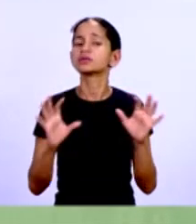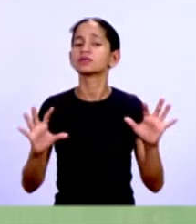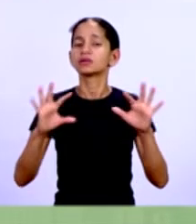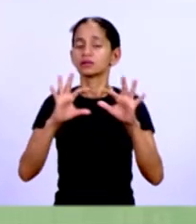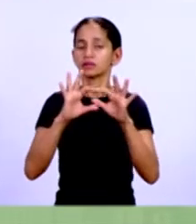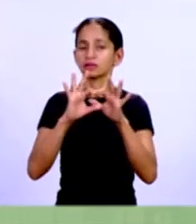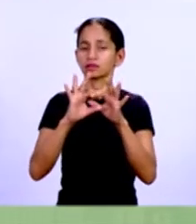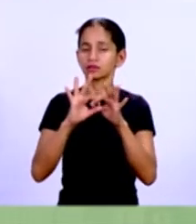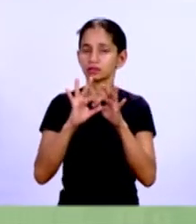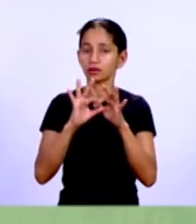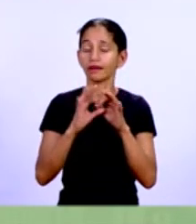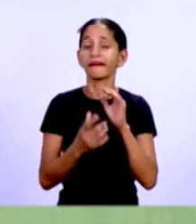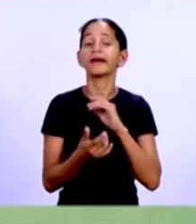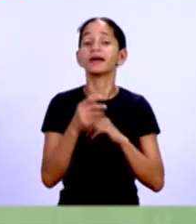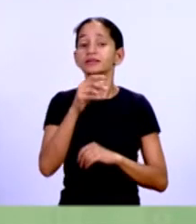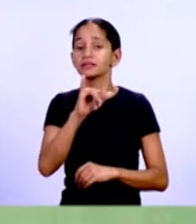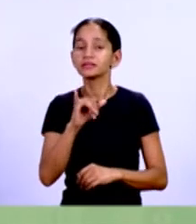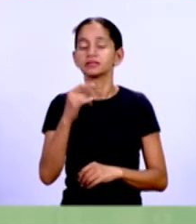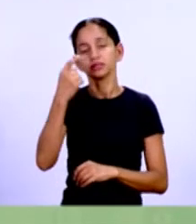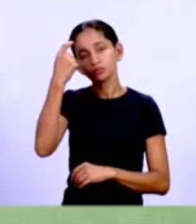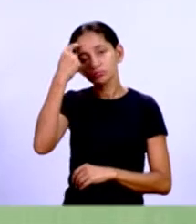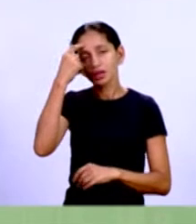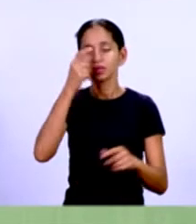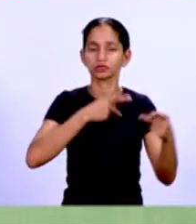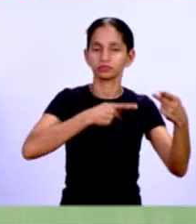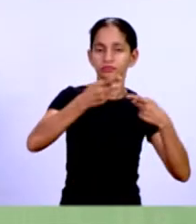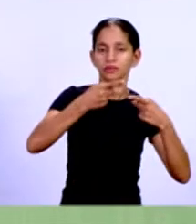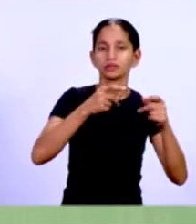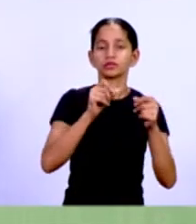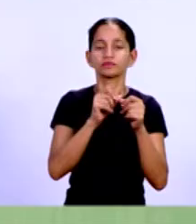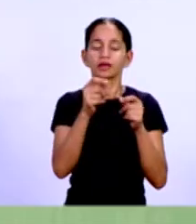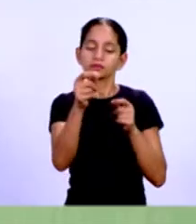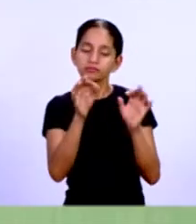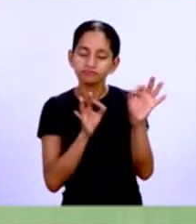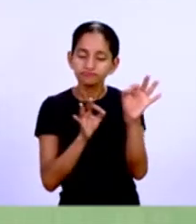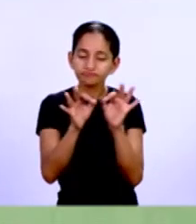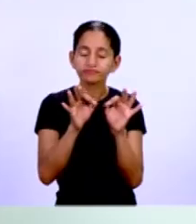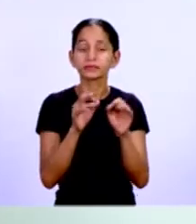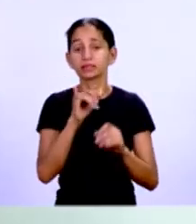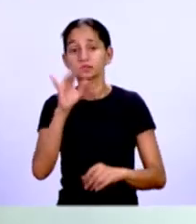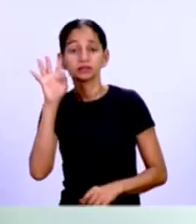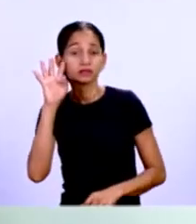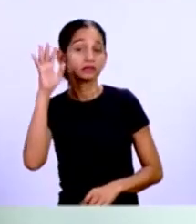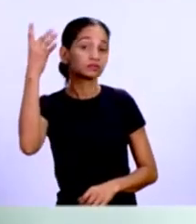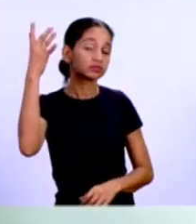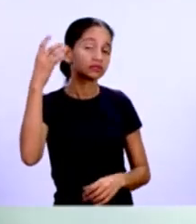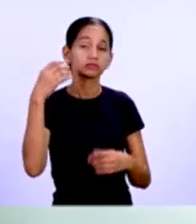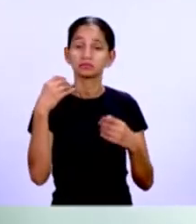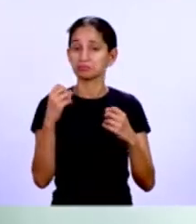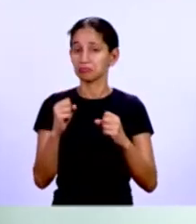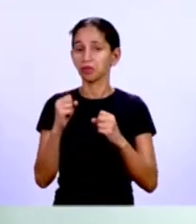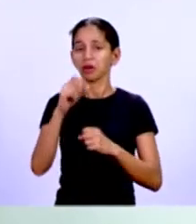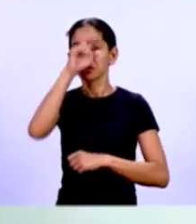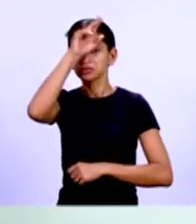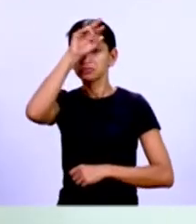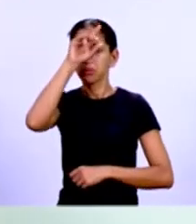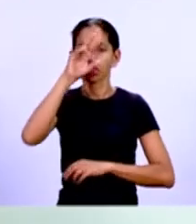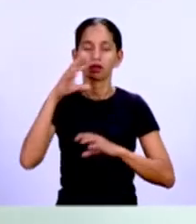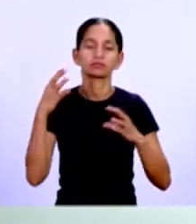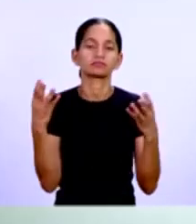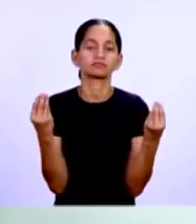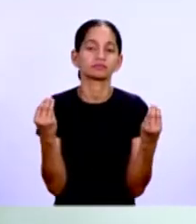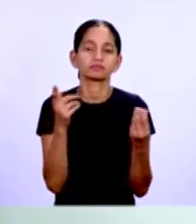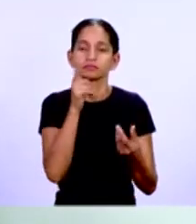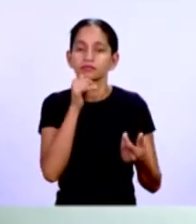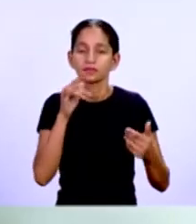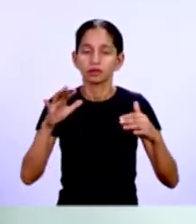evento deve preceder o acontecimento da ameaça. Eu imagino o que pode acontecer, uma infestação na minha cidade de baratas, um grande alagamento que pode